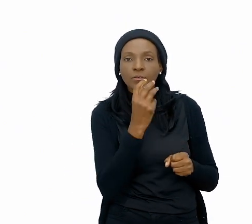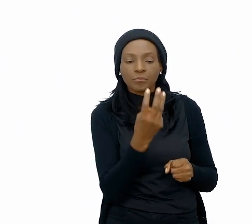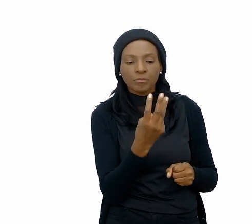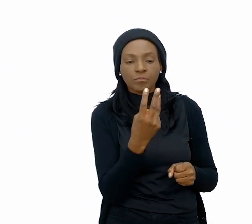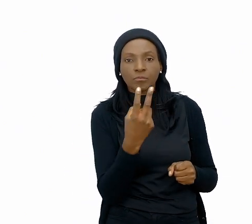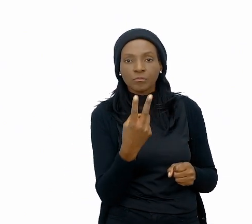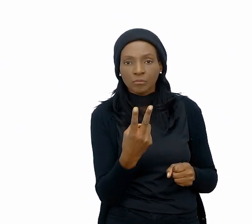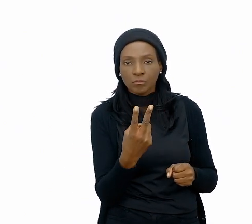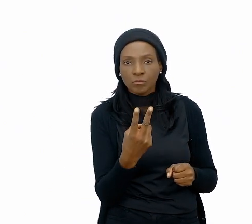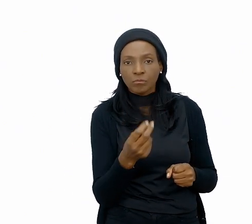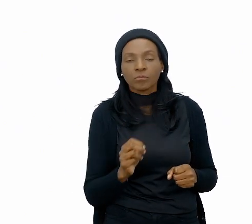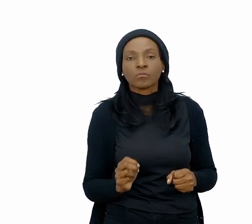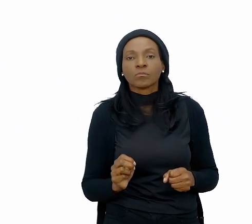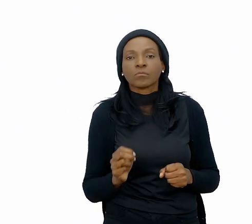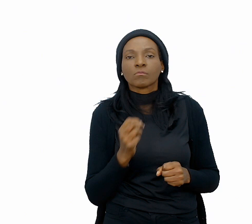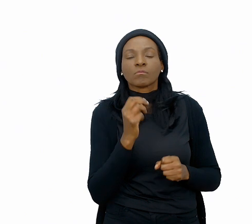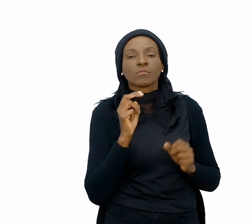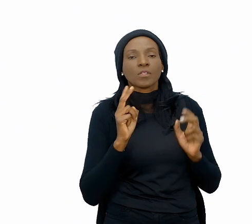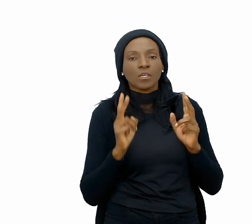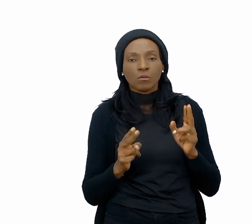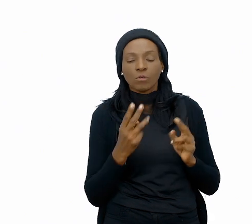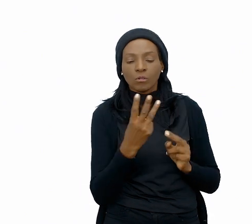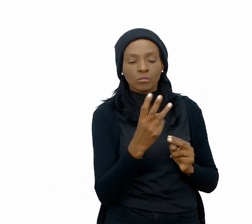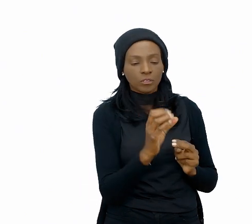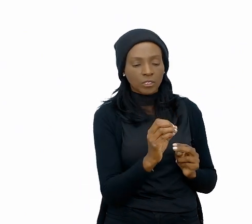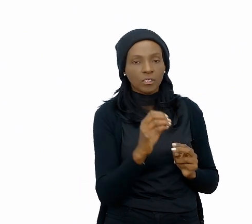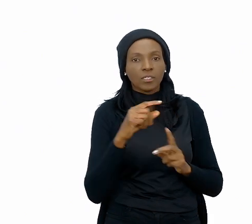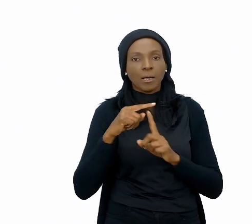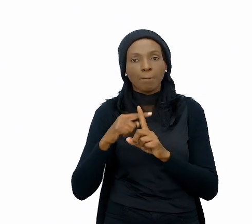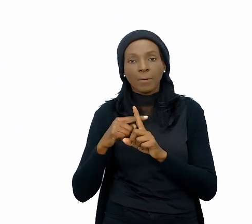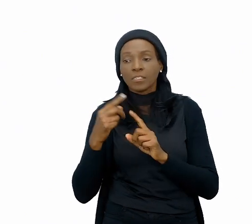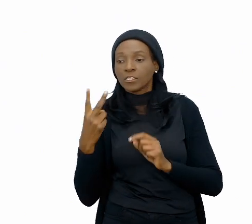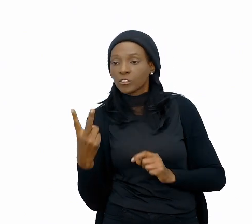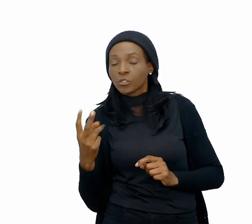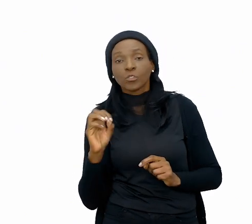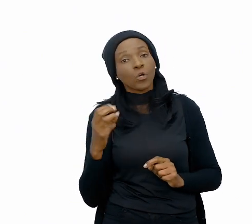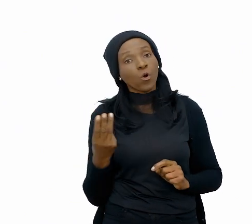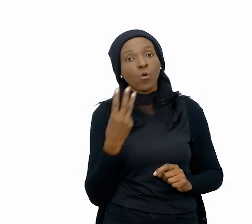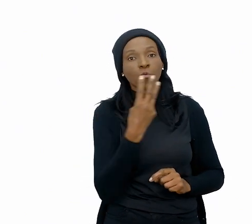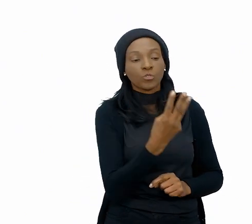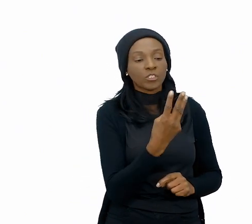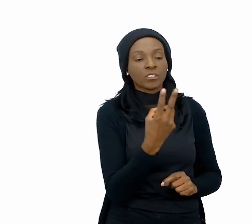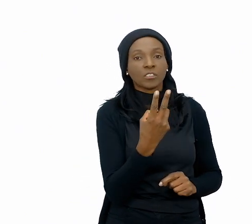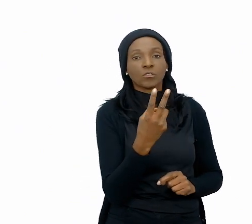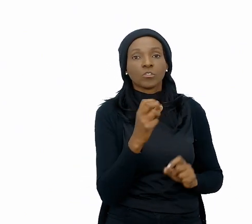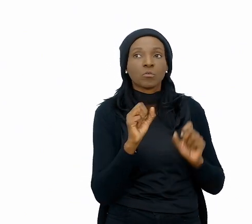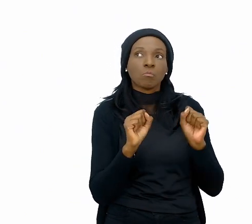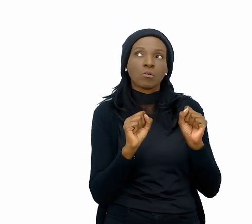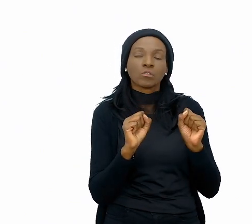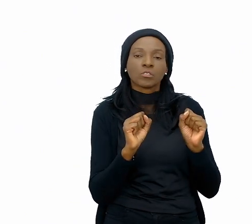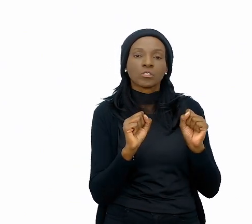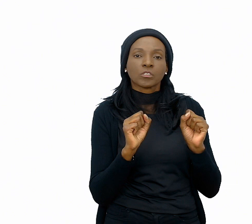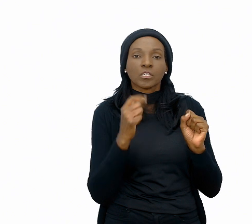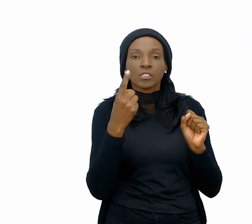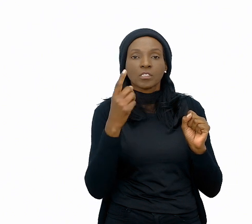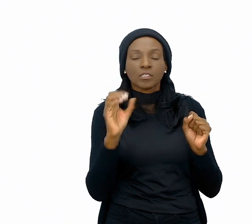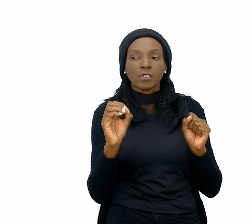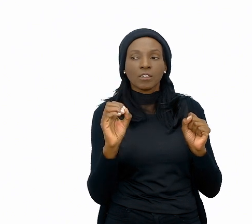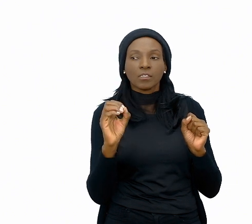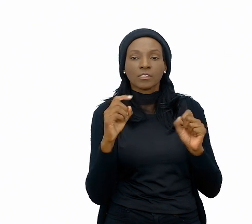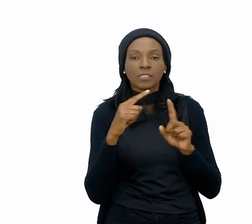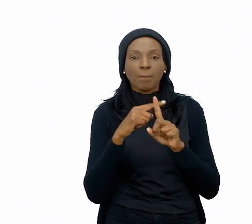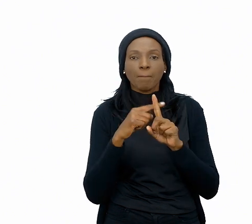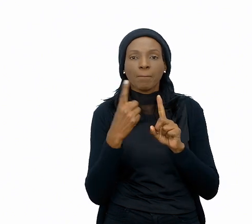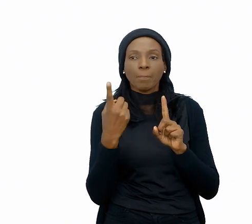é o 30 mais o 2. Ou, né, 32 pode ser composto pelo 10